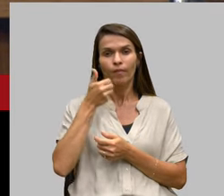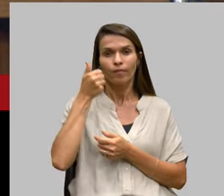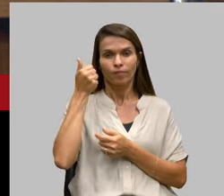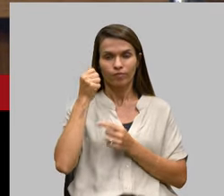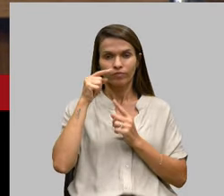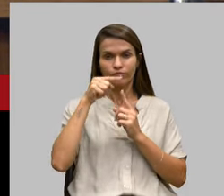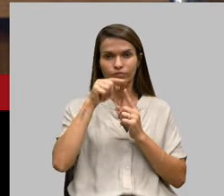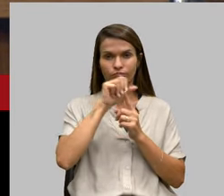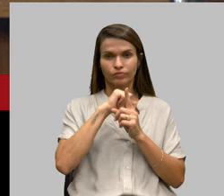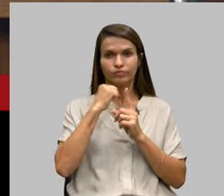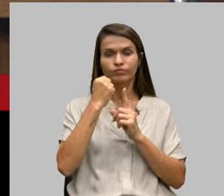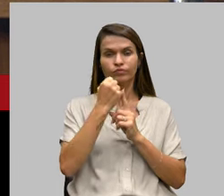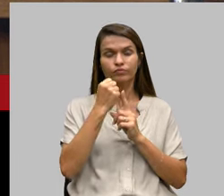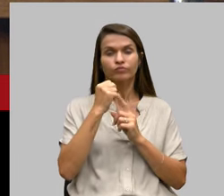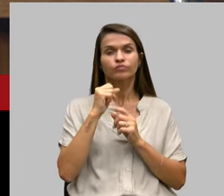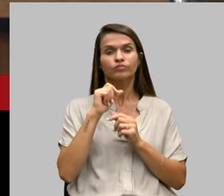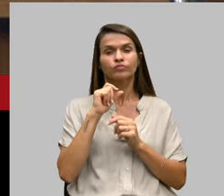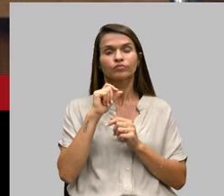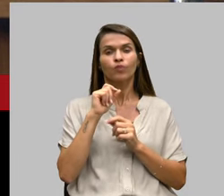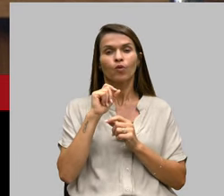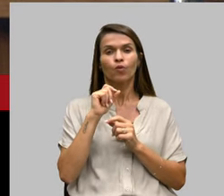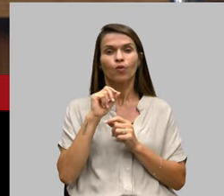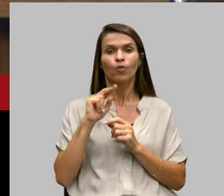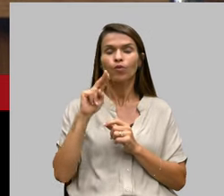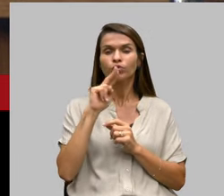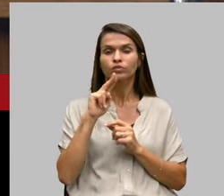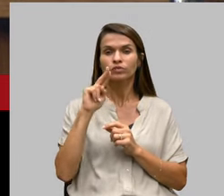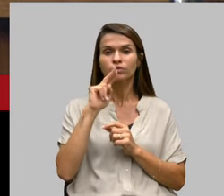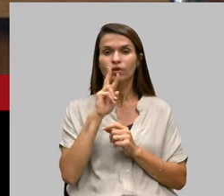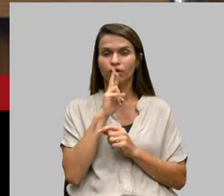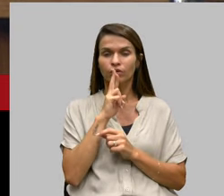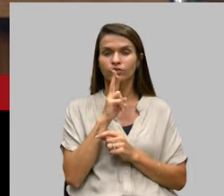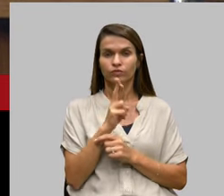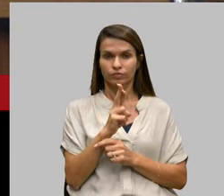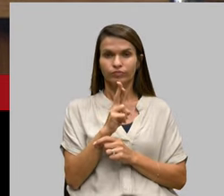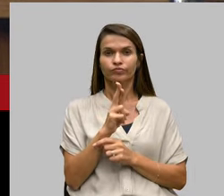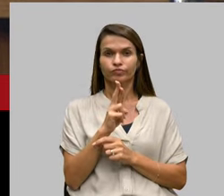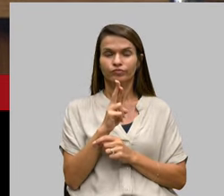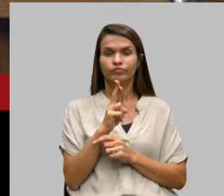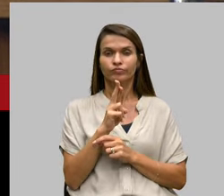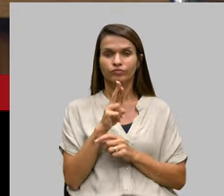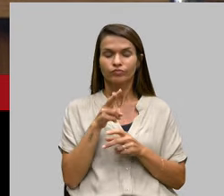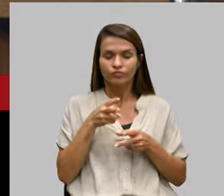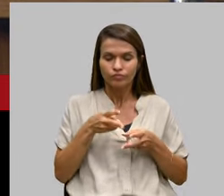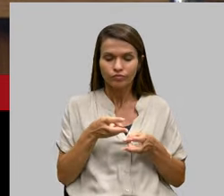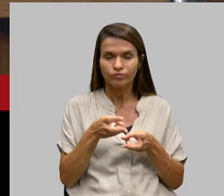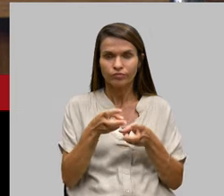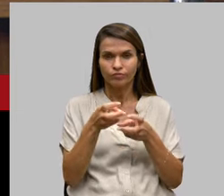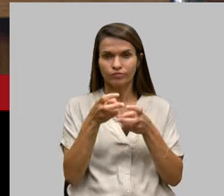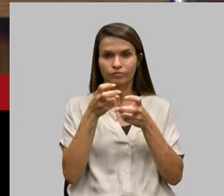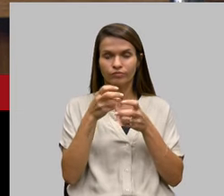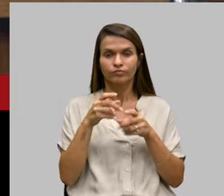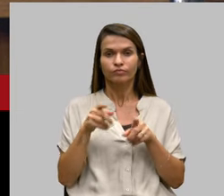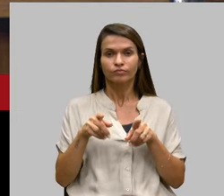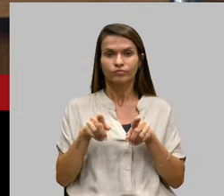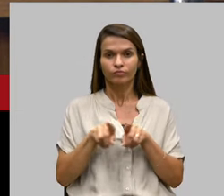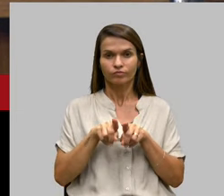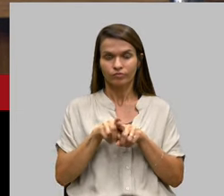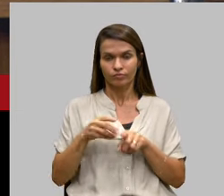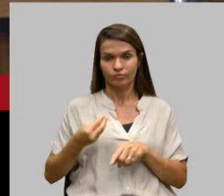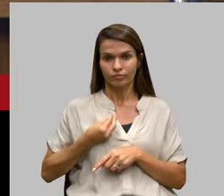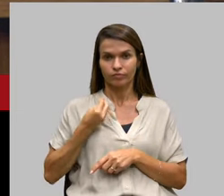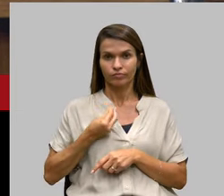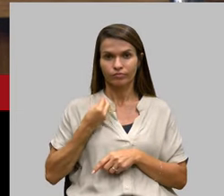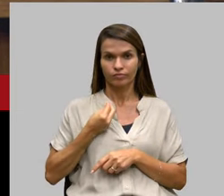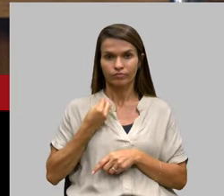do que utilizar os resultados advindos da exploração ou na participação